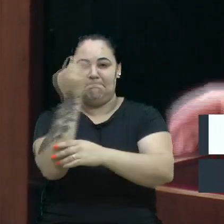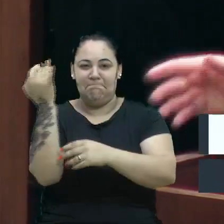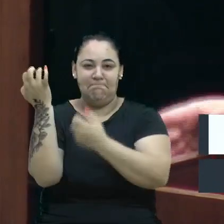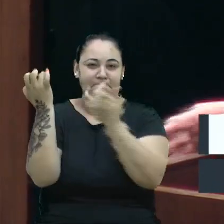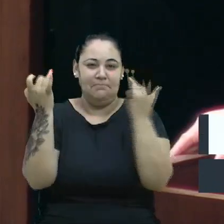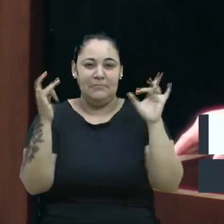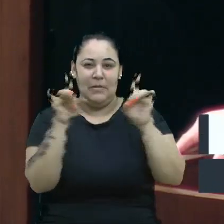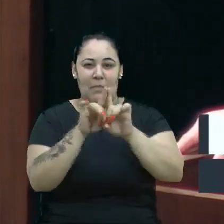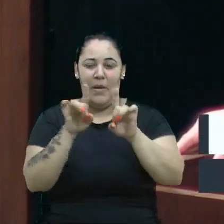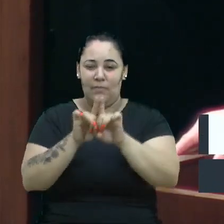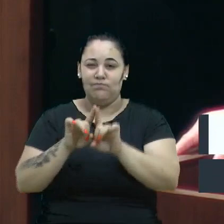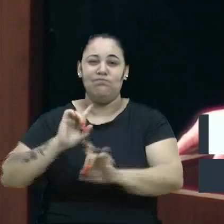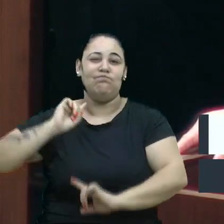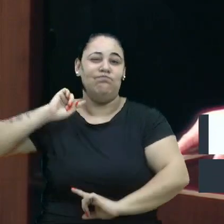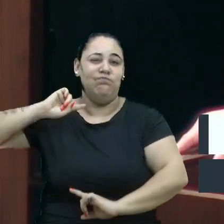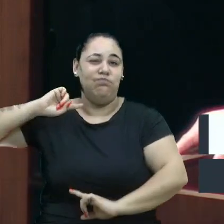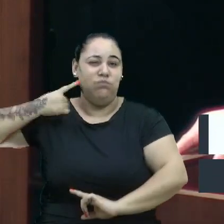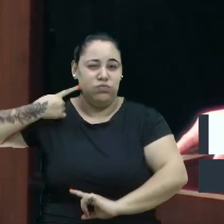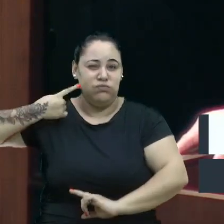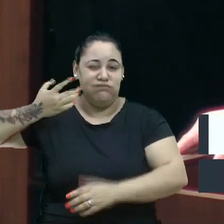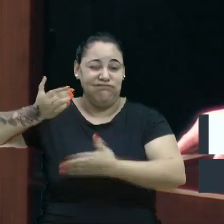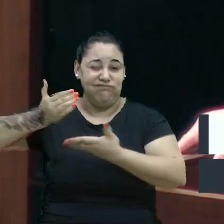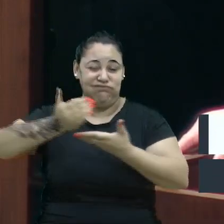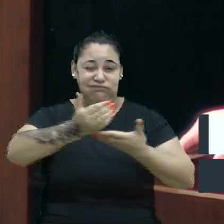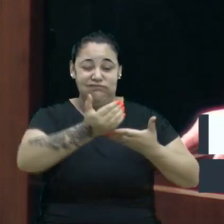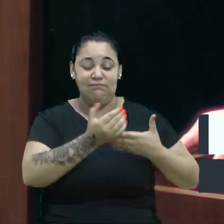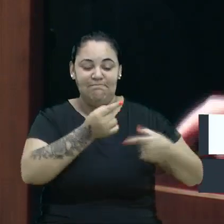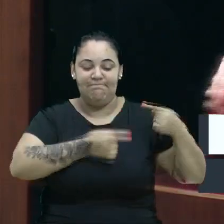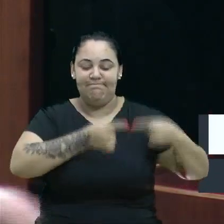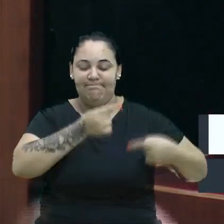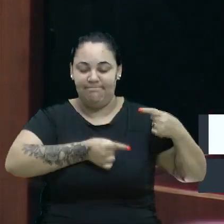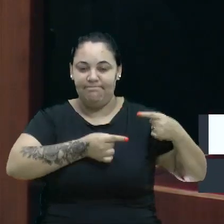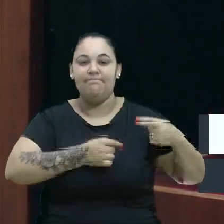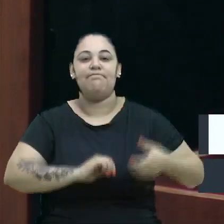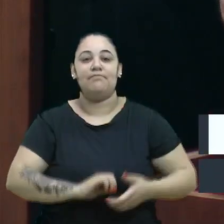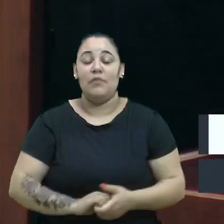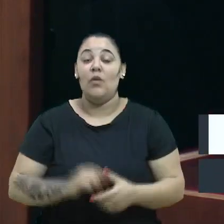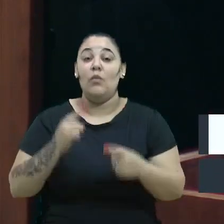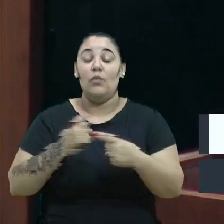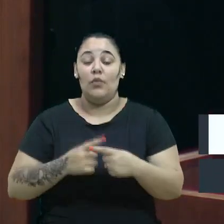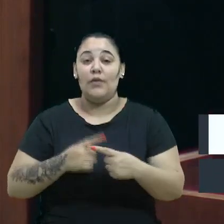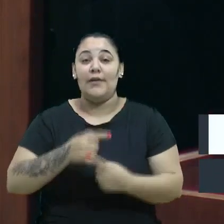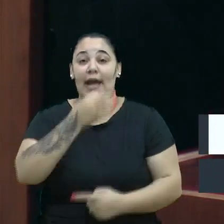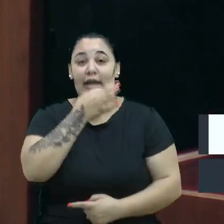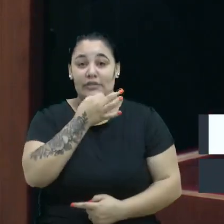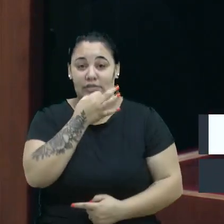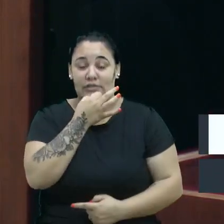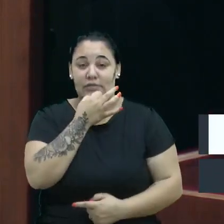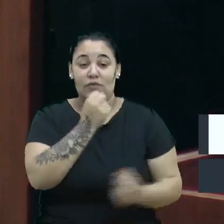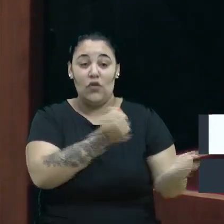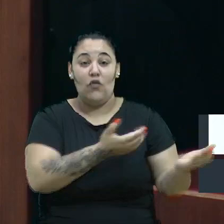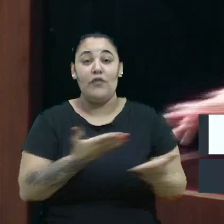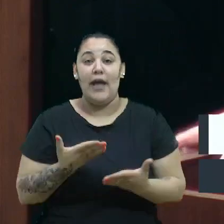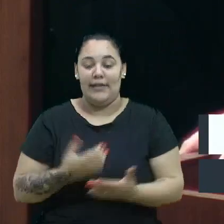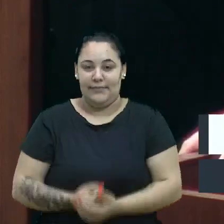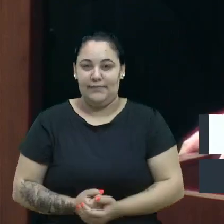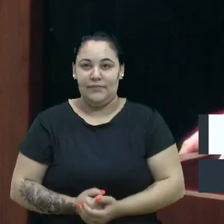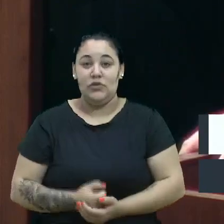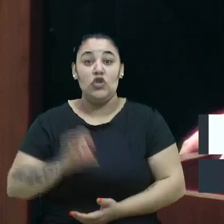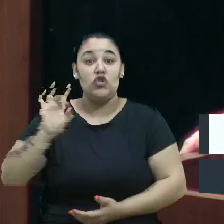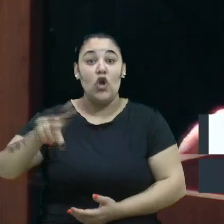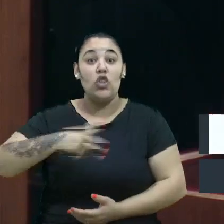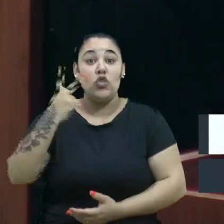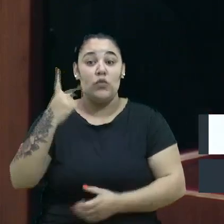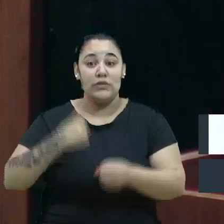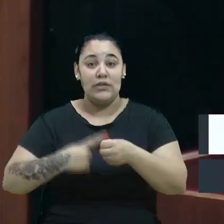ao lixo, serão debatidos. Né, então, por que Caxias do Sul, né, foi convidado? Apenas 2 cidades foram